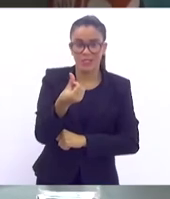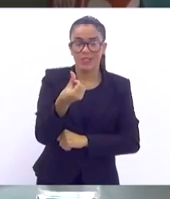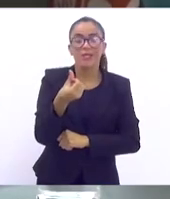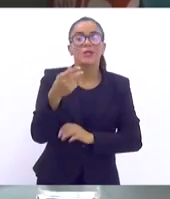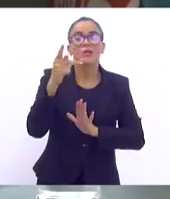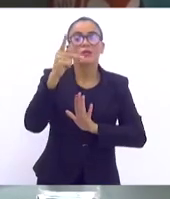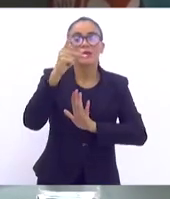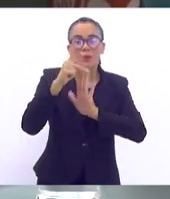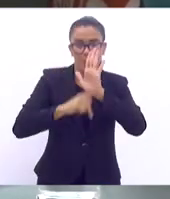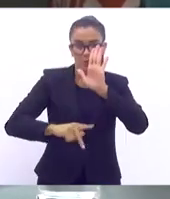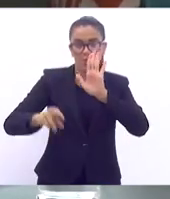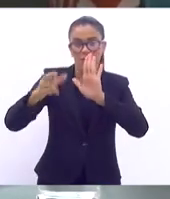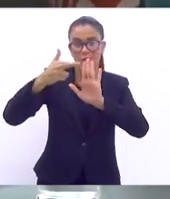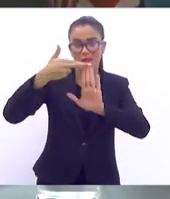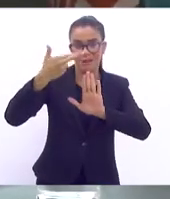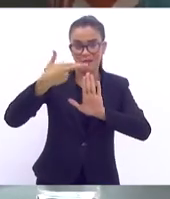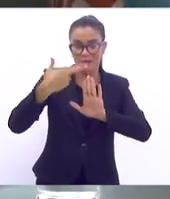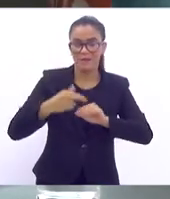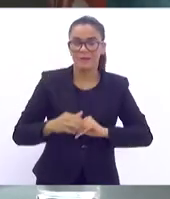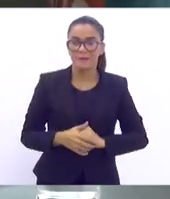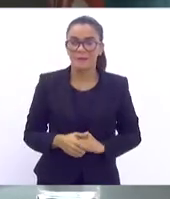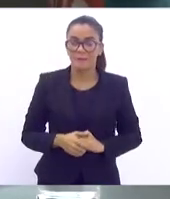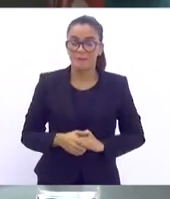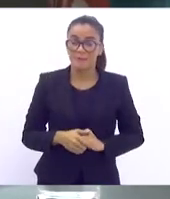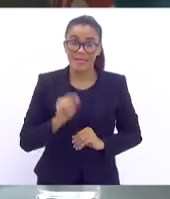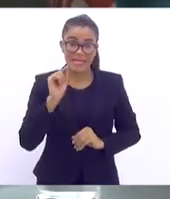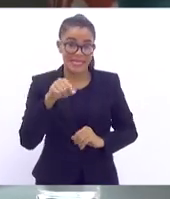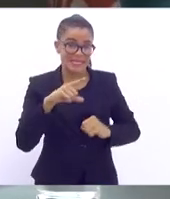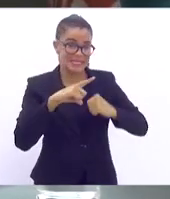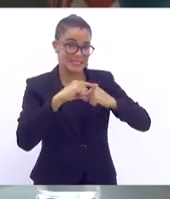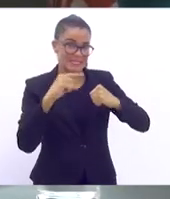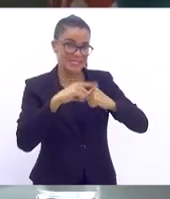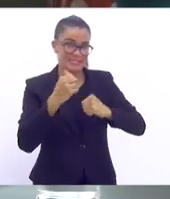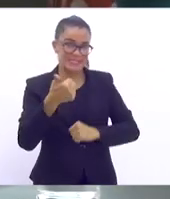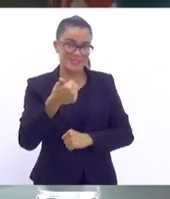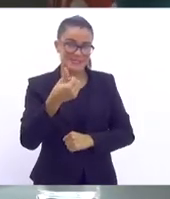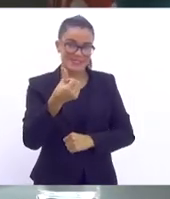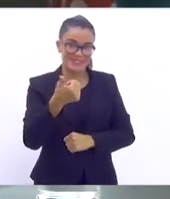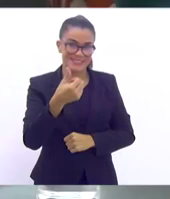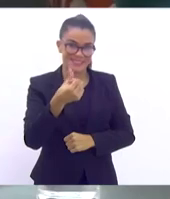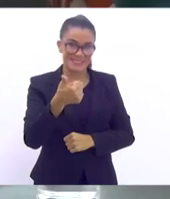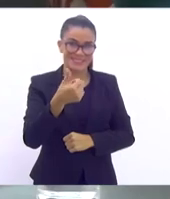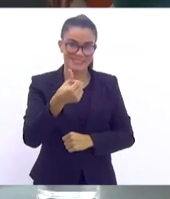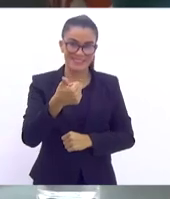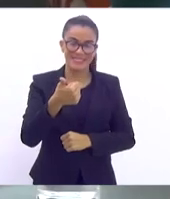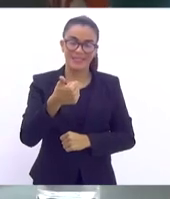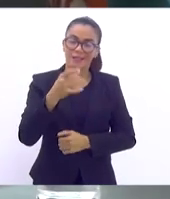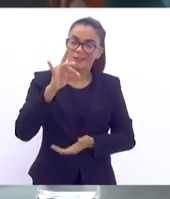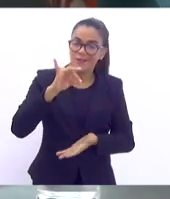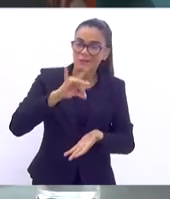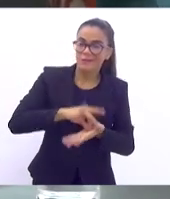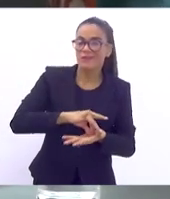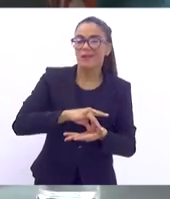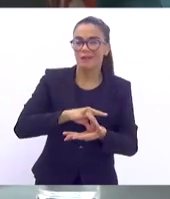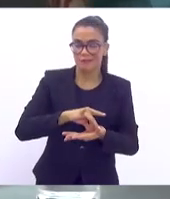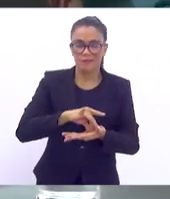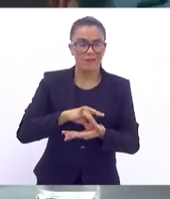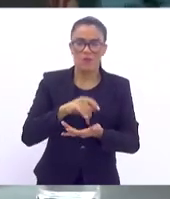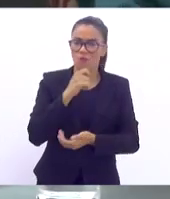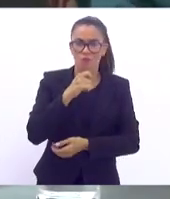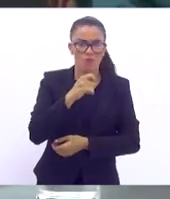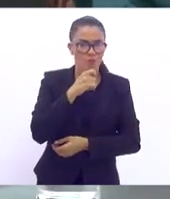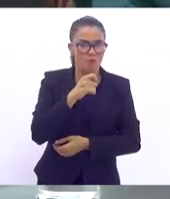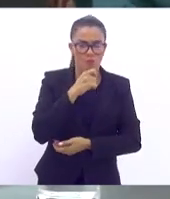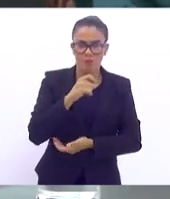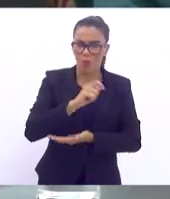de resolução esse artigo 16 na verdade é inexistente